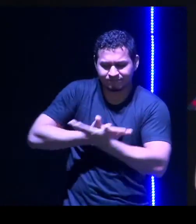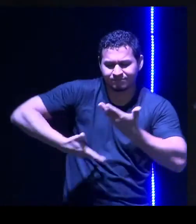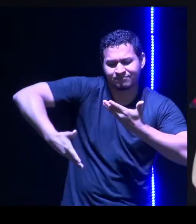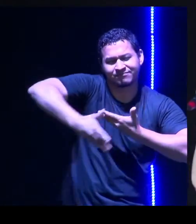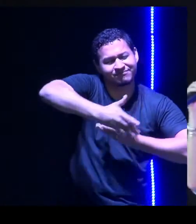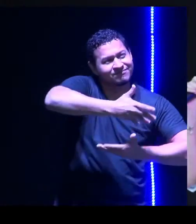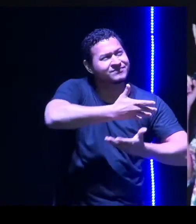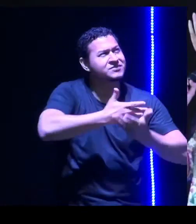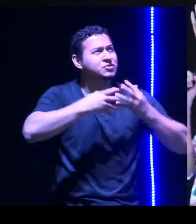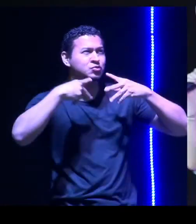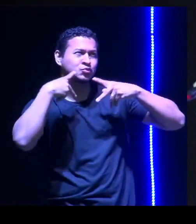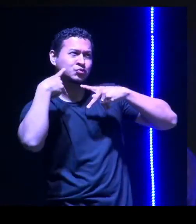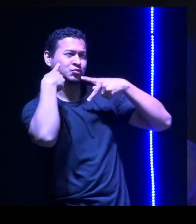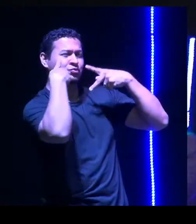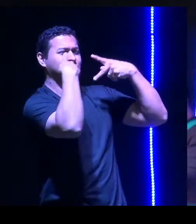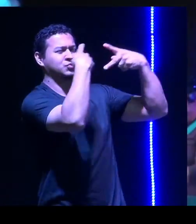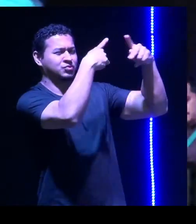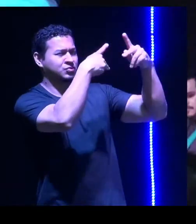com